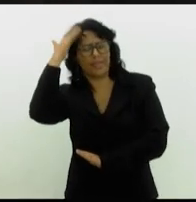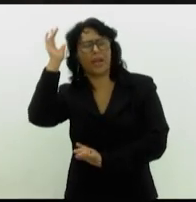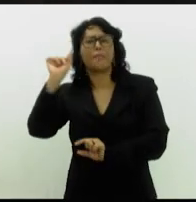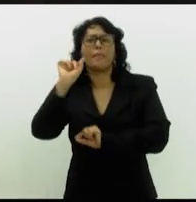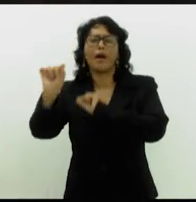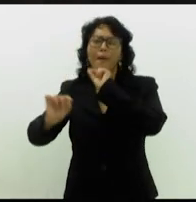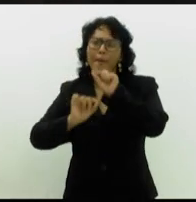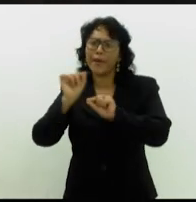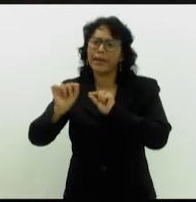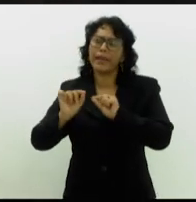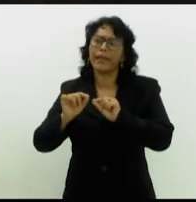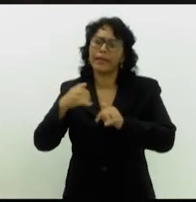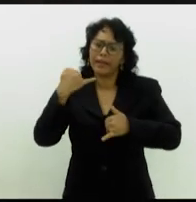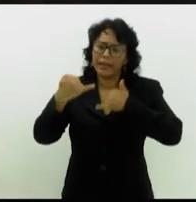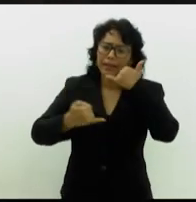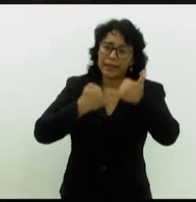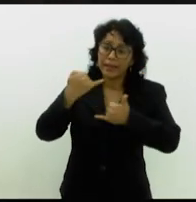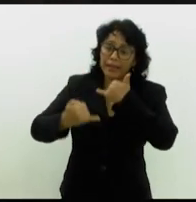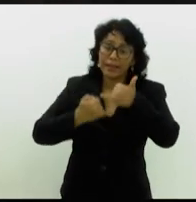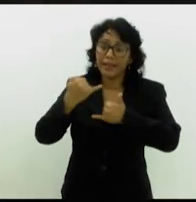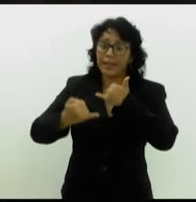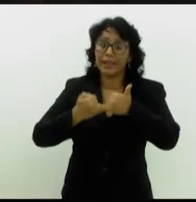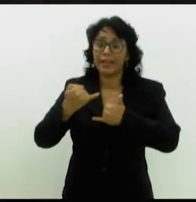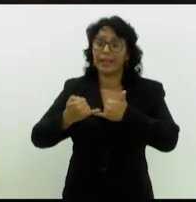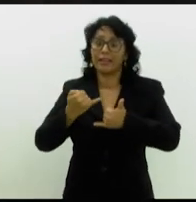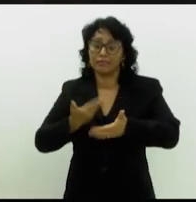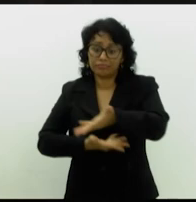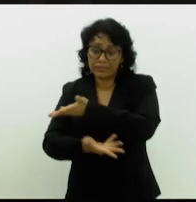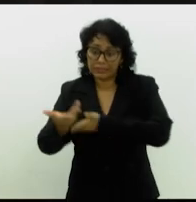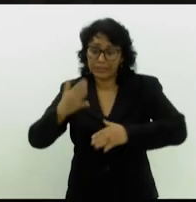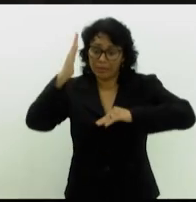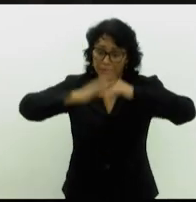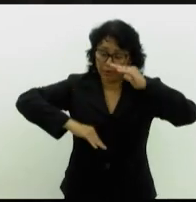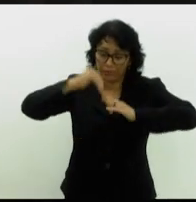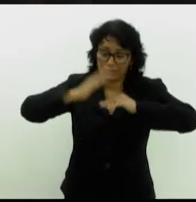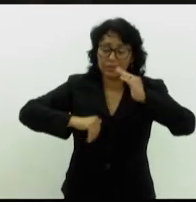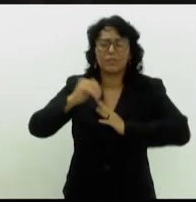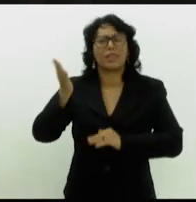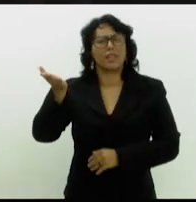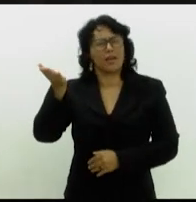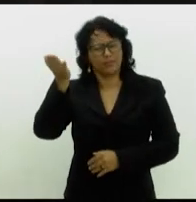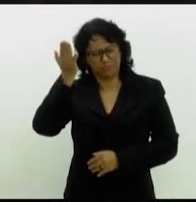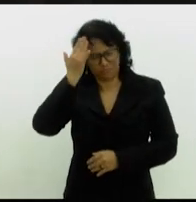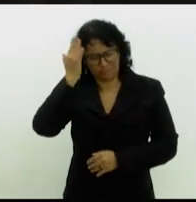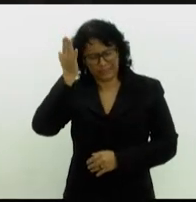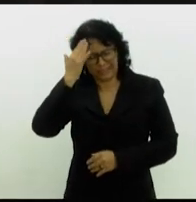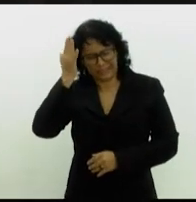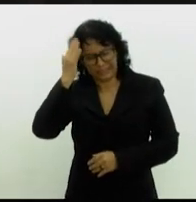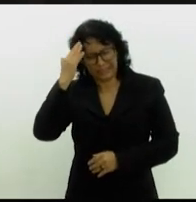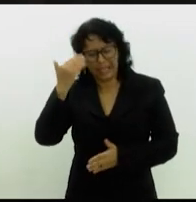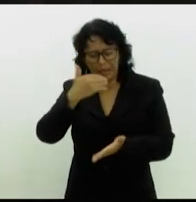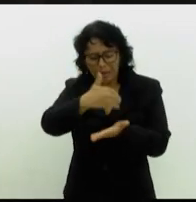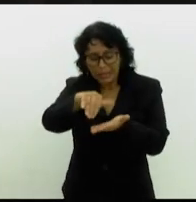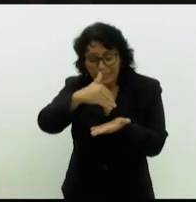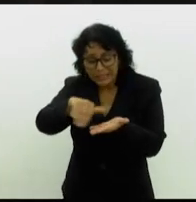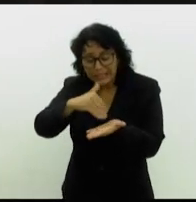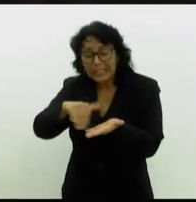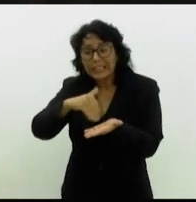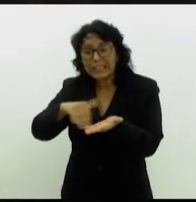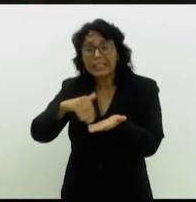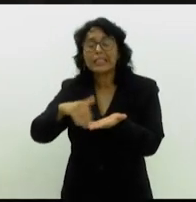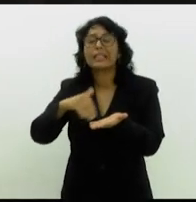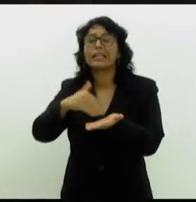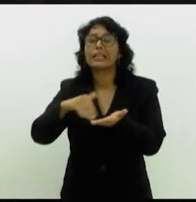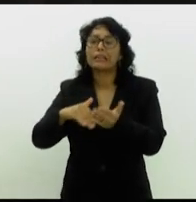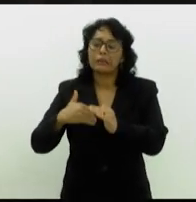em 1995 como também parte do final ali da secretaria eh já num